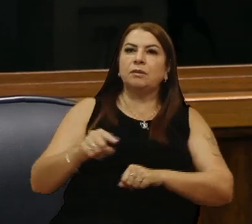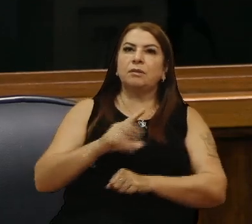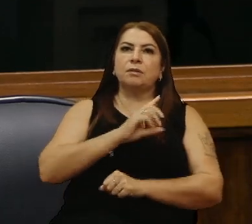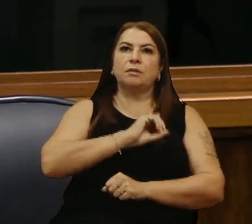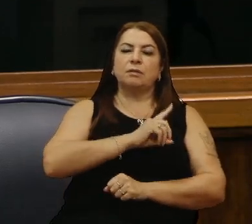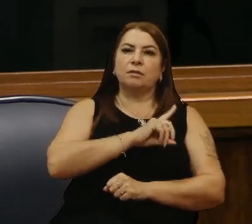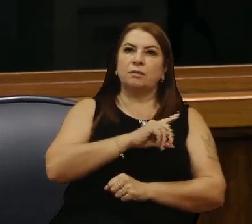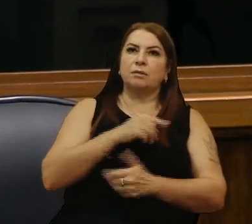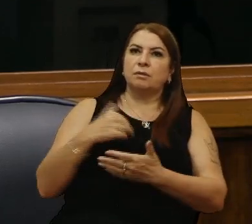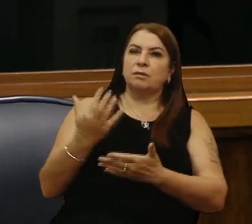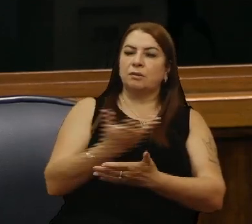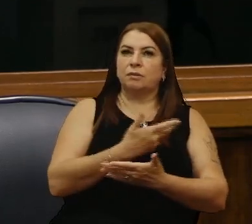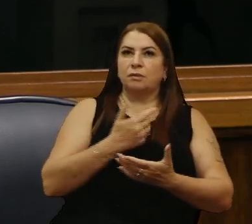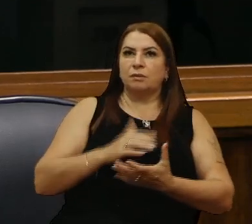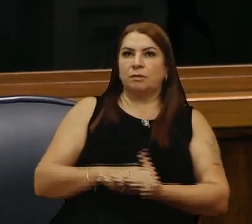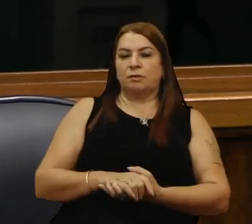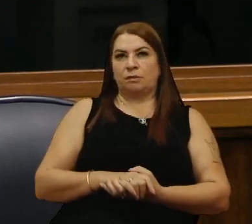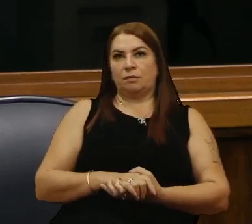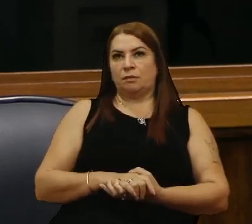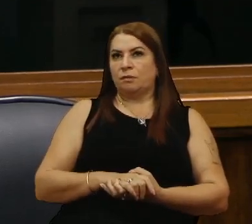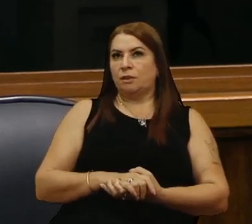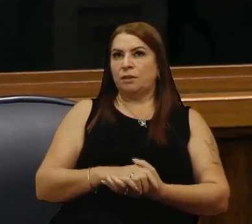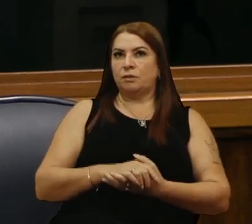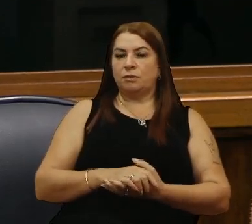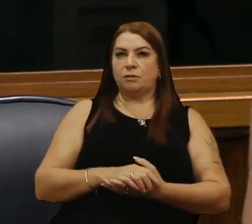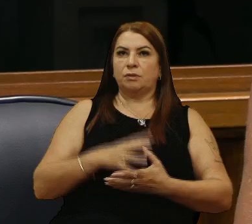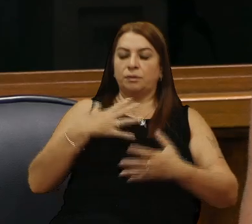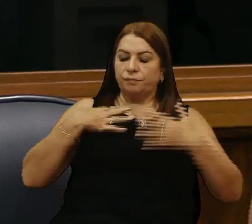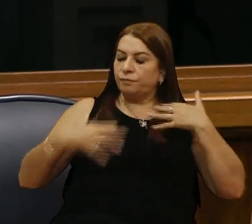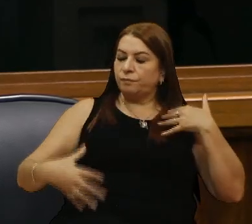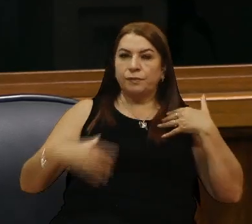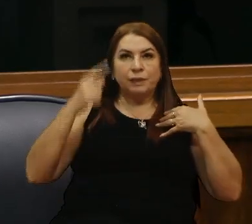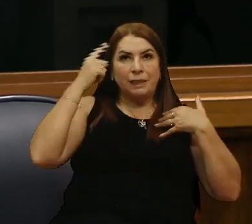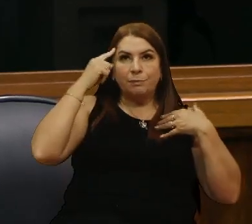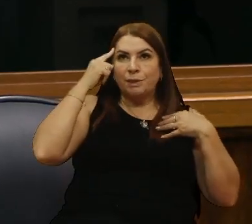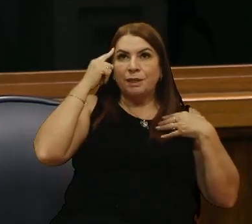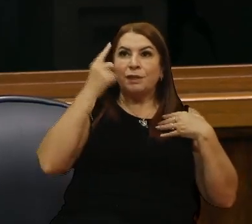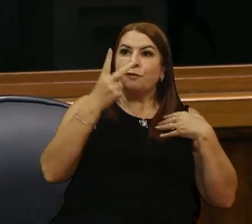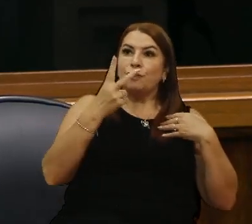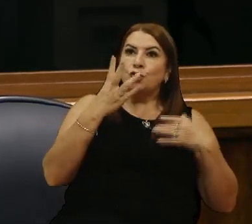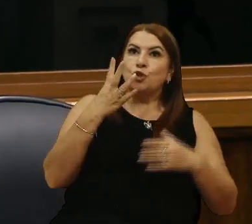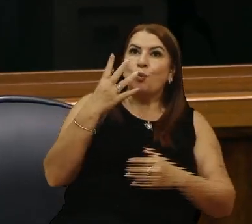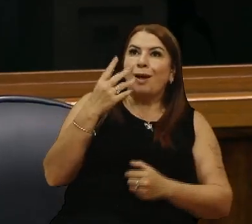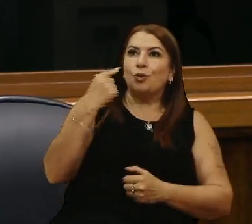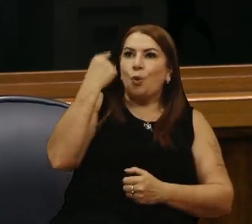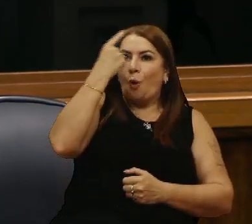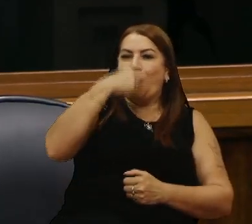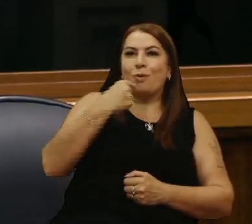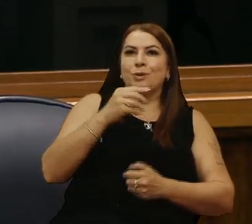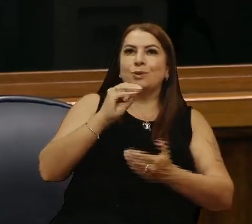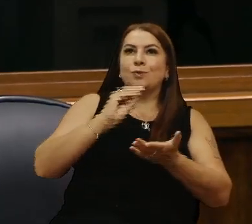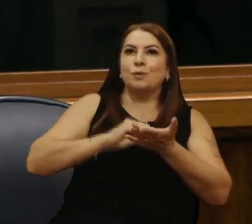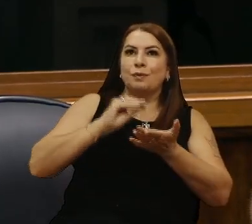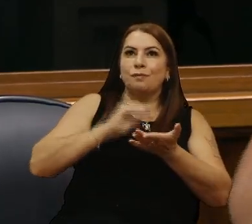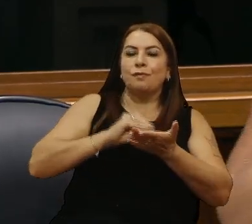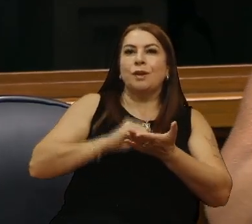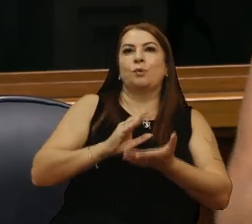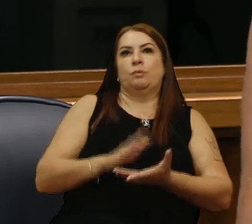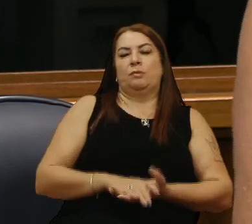que ele teria toda a estrutura física, as condições de manter 24 horas, o que falta